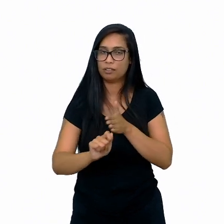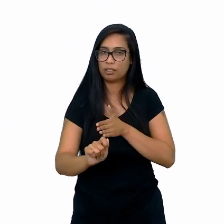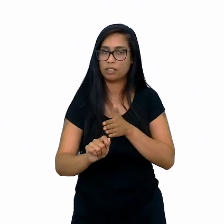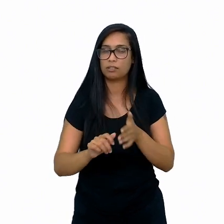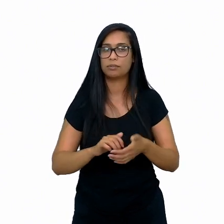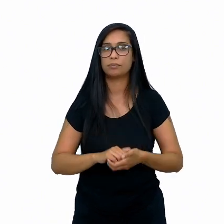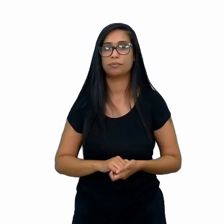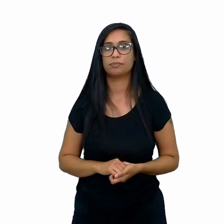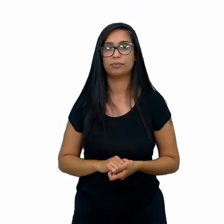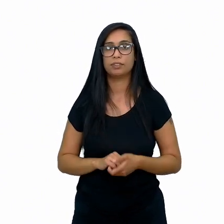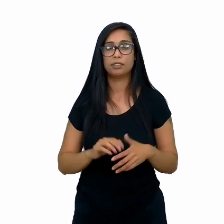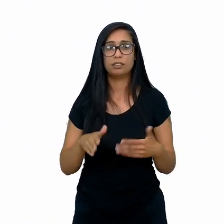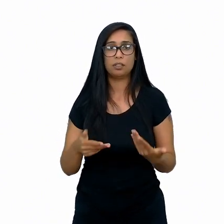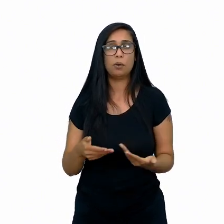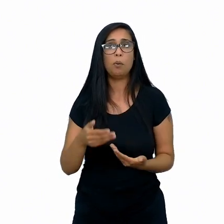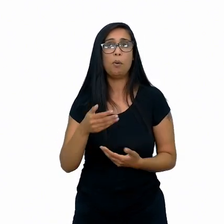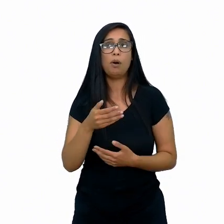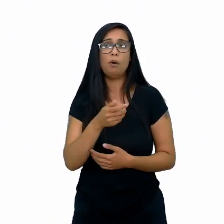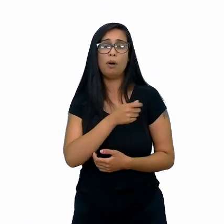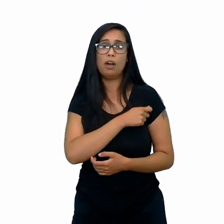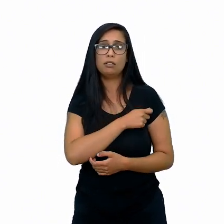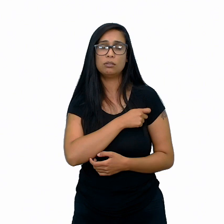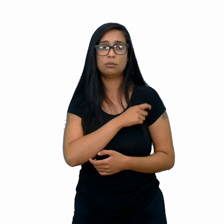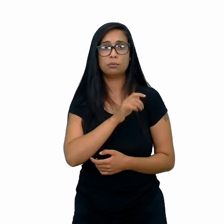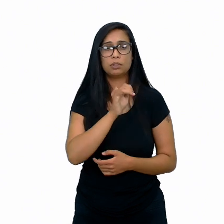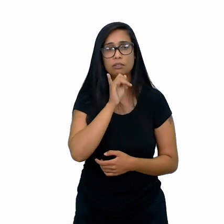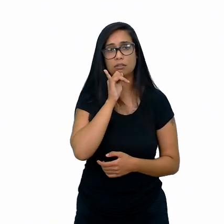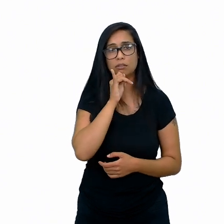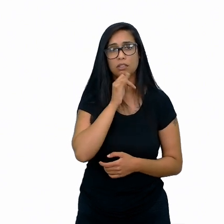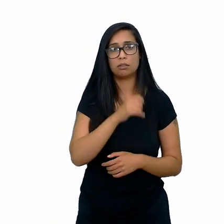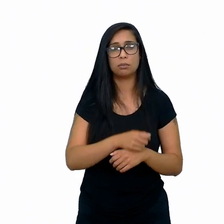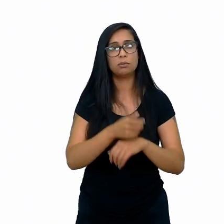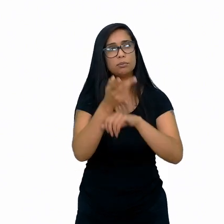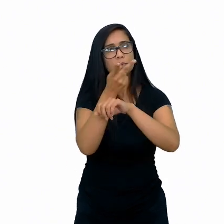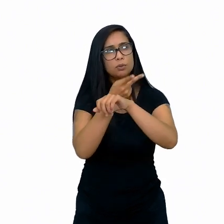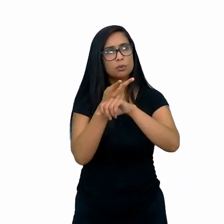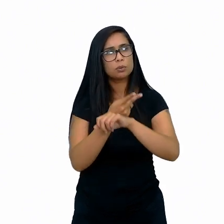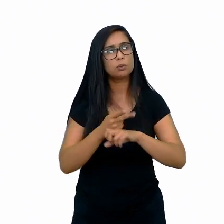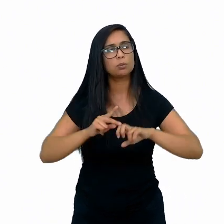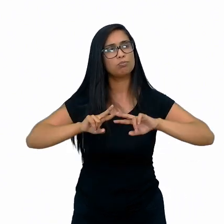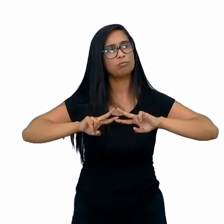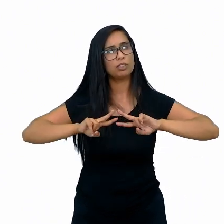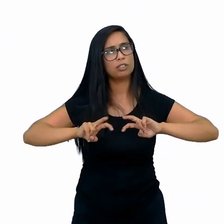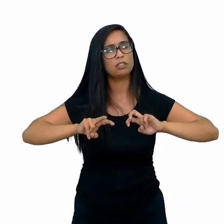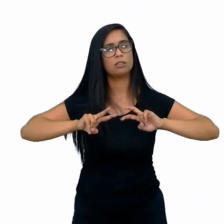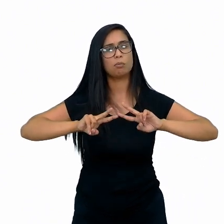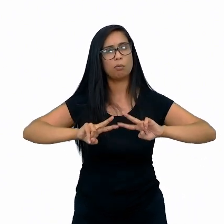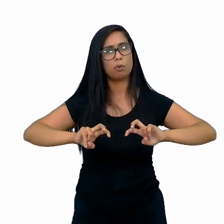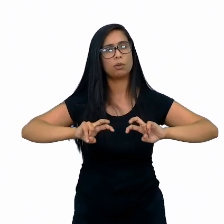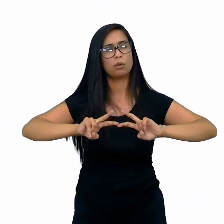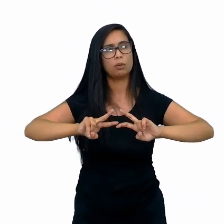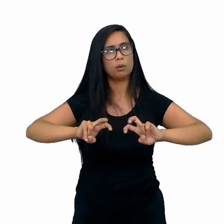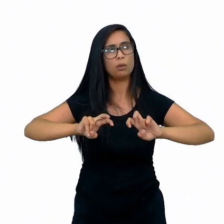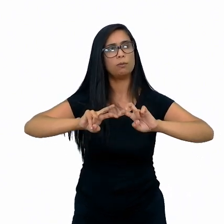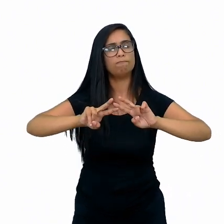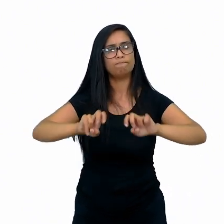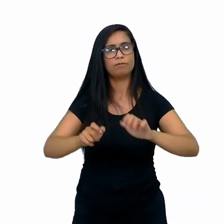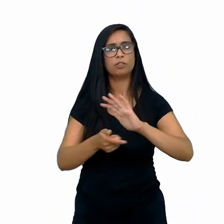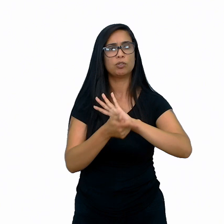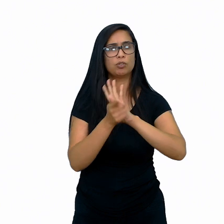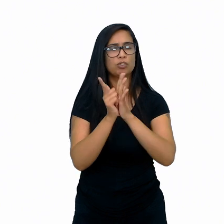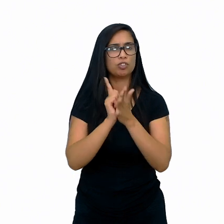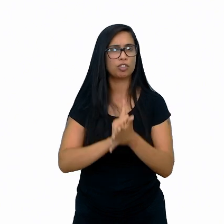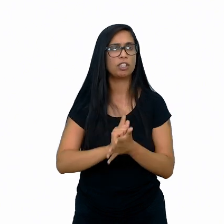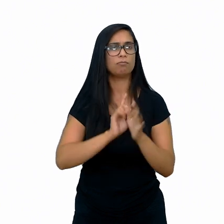eles buscam conhecimentos que foram construídos a partir dos gêneros específicos, verbetes